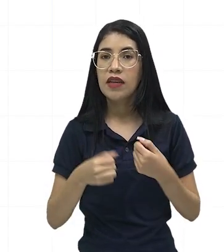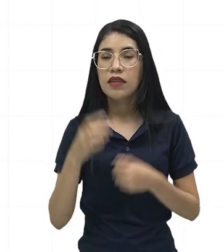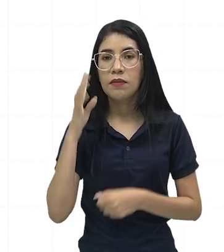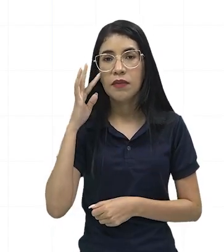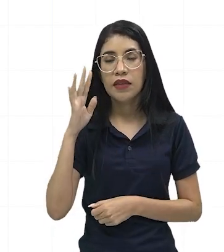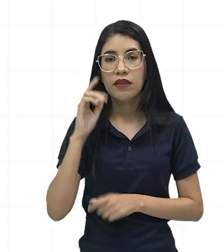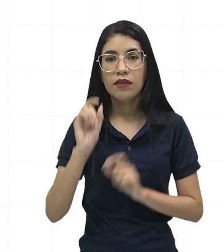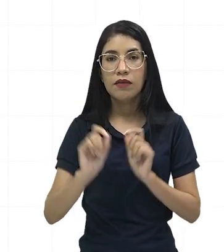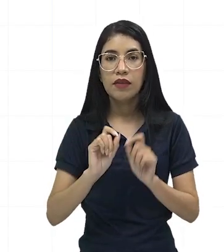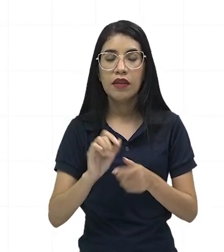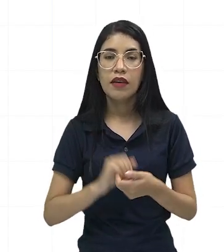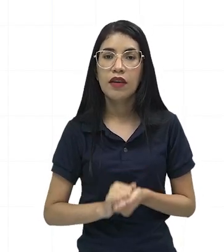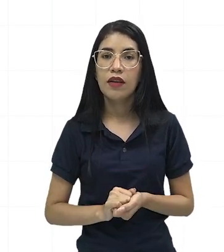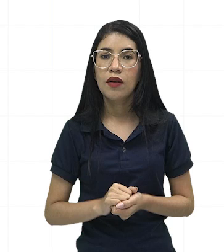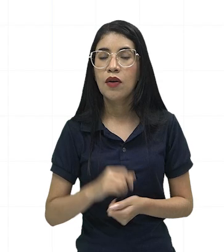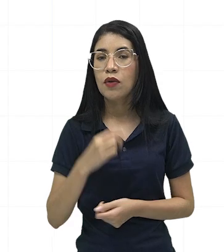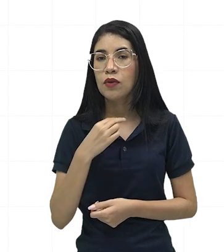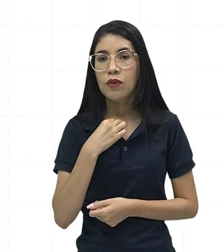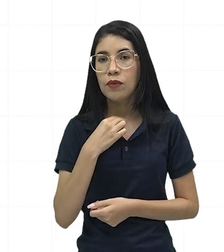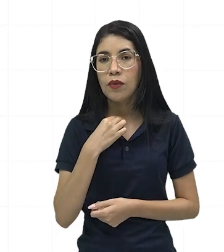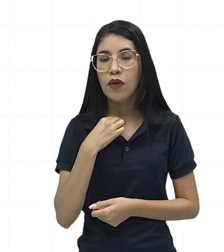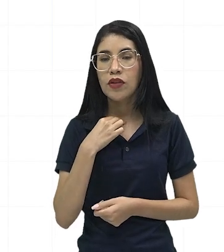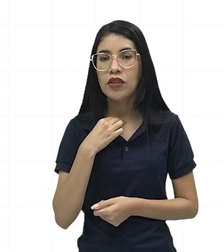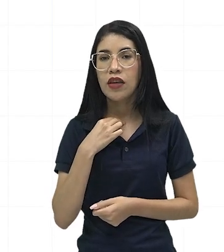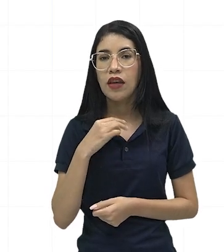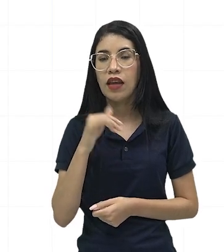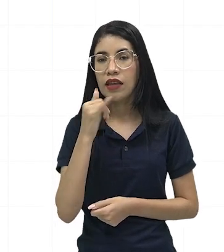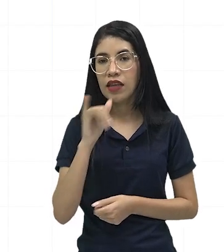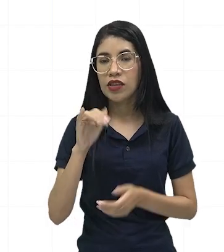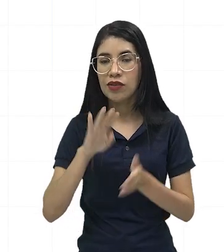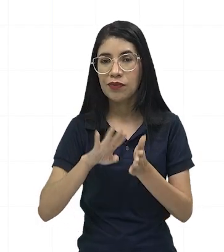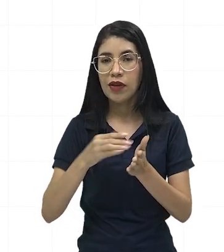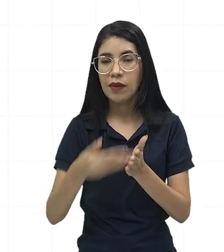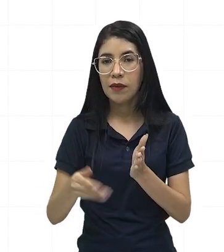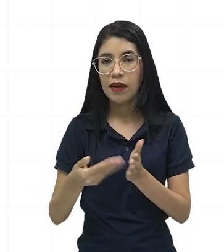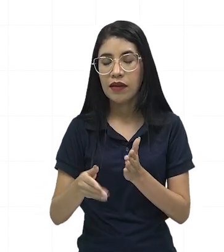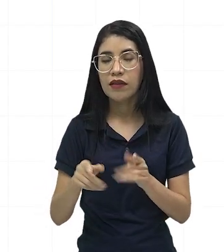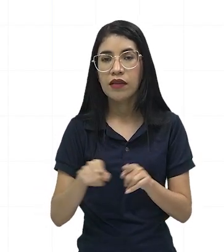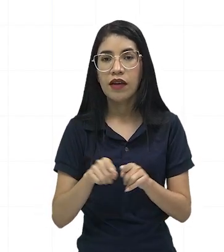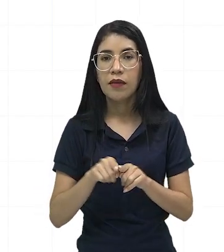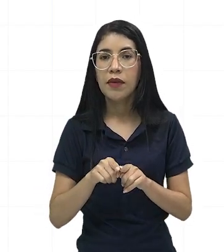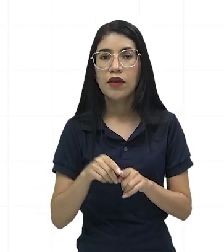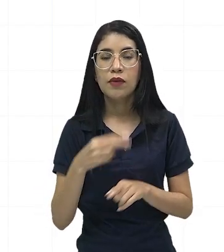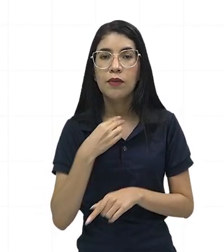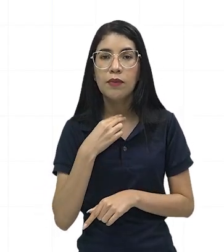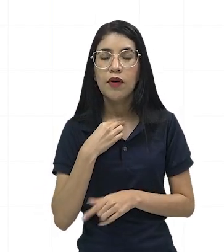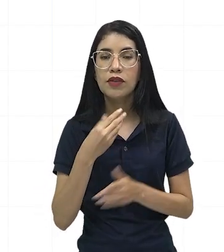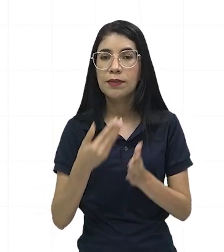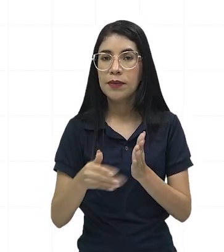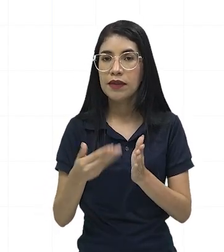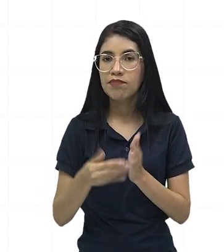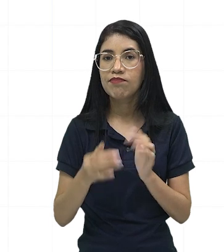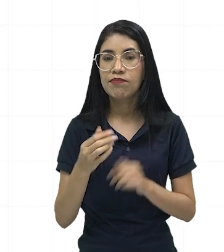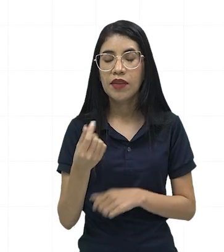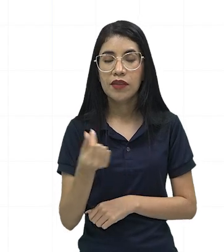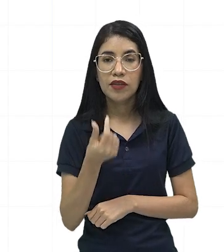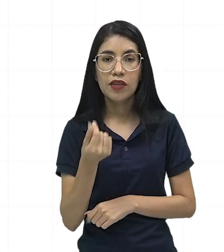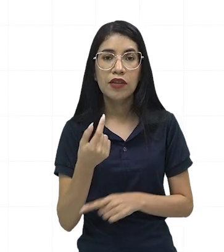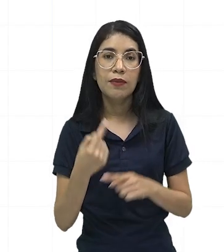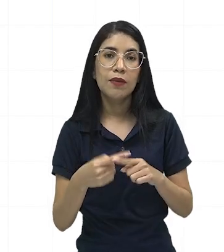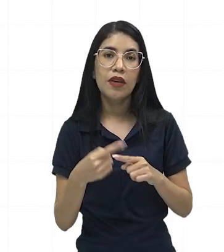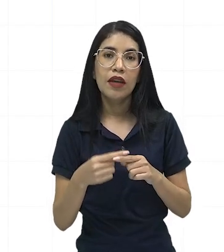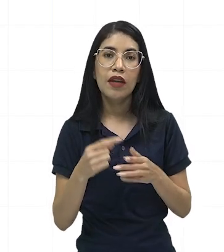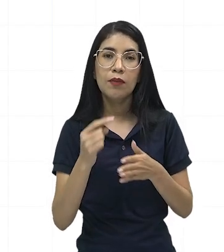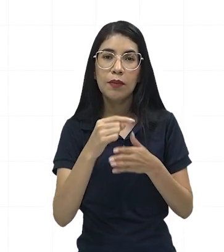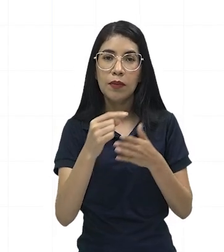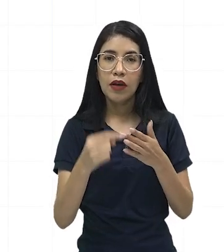pensar que não podemos desperdiçar essa energia elétrica, nem podemos desperdiçar dinheiro, né? Porque isso